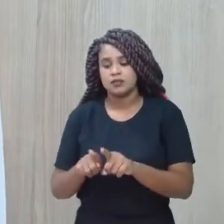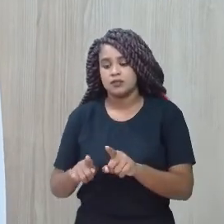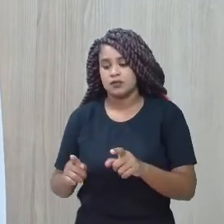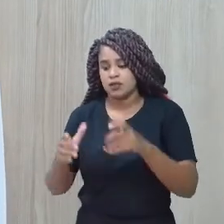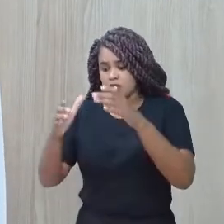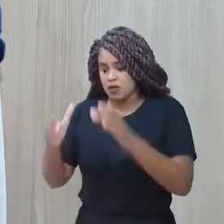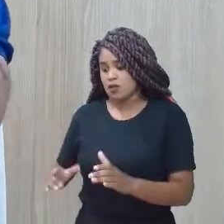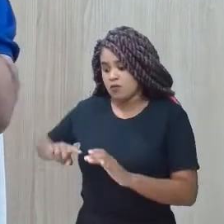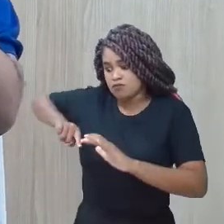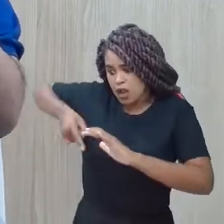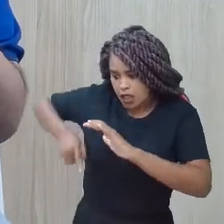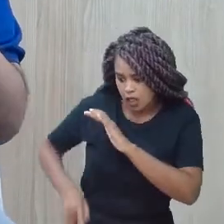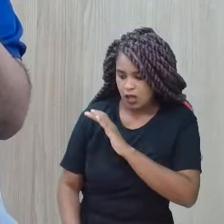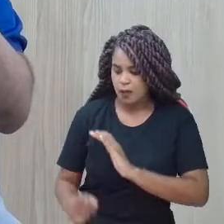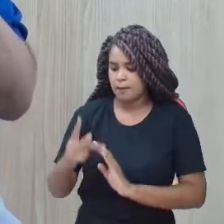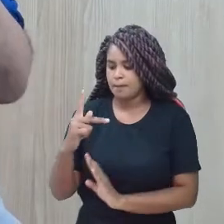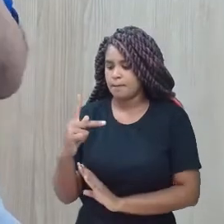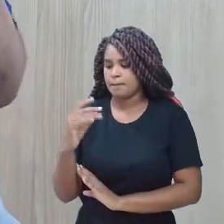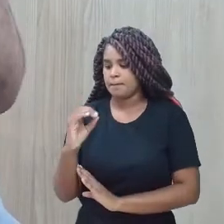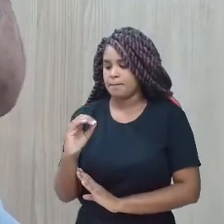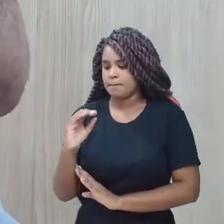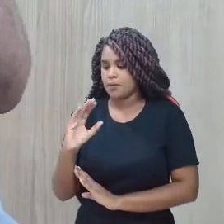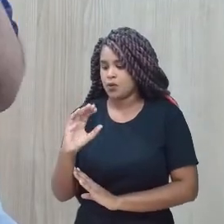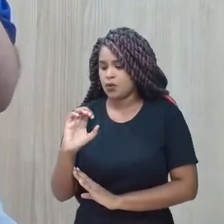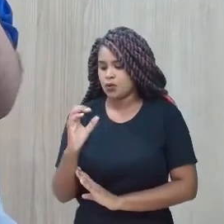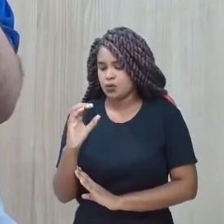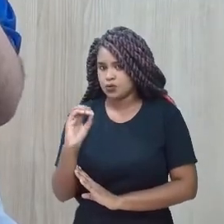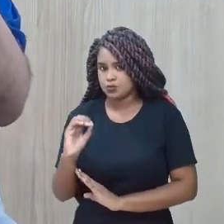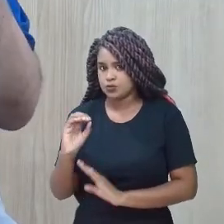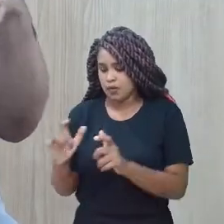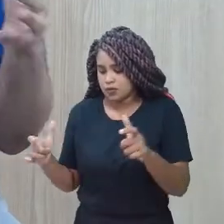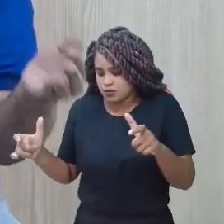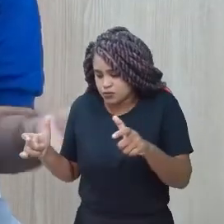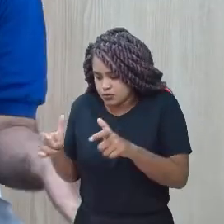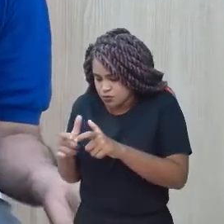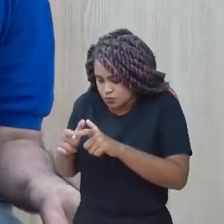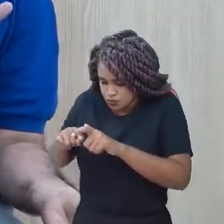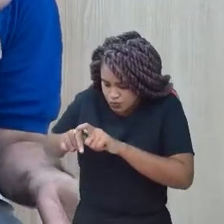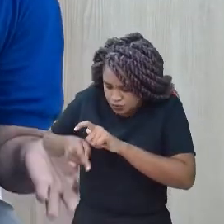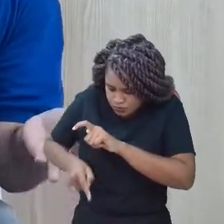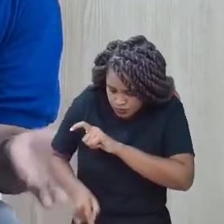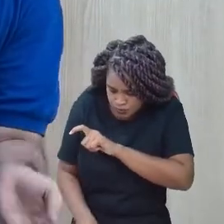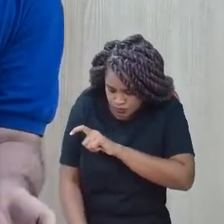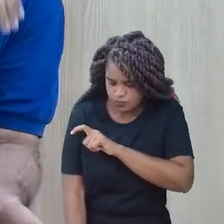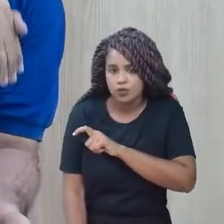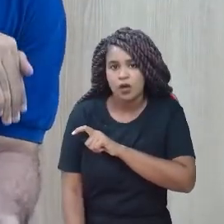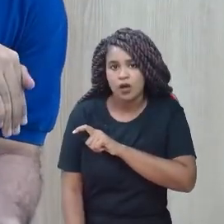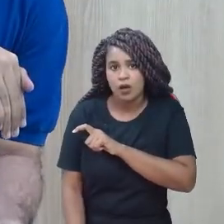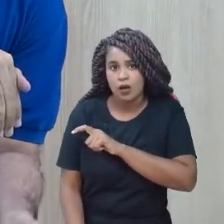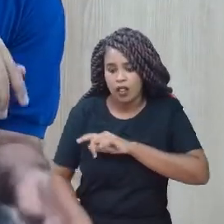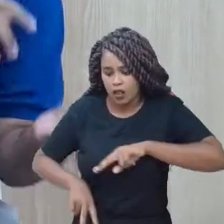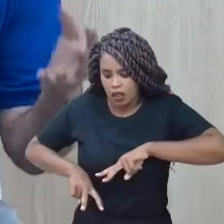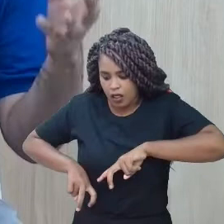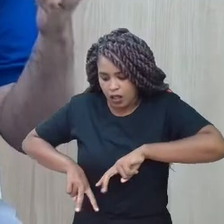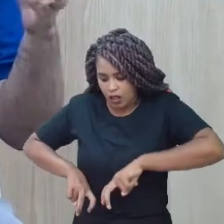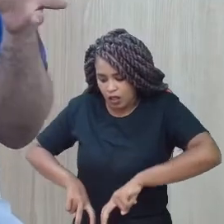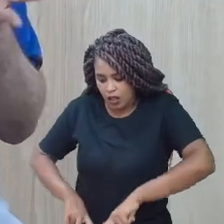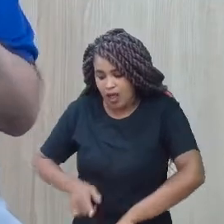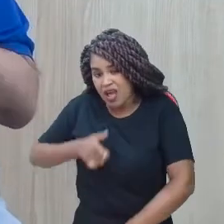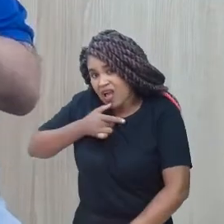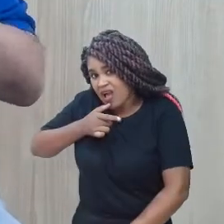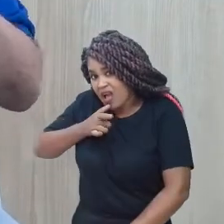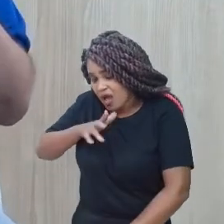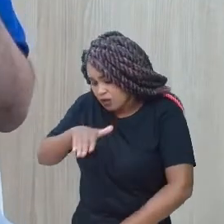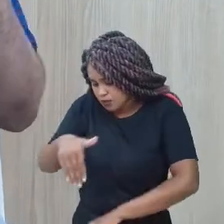aquela coisa toda de você penetrar, né, com um diâmetro menor e mais fundo, buscando ainda mais longe essas águas que